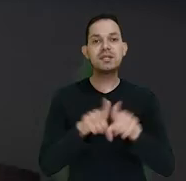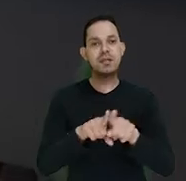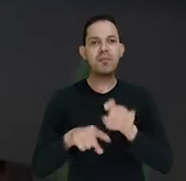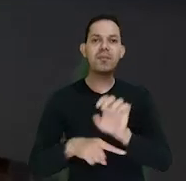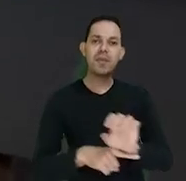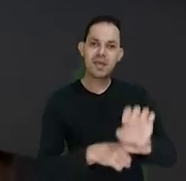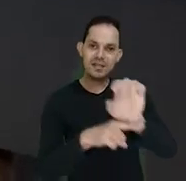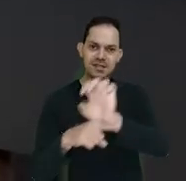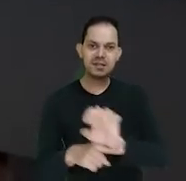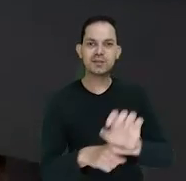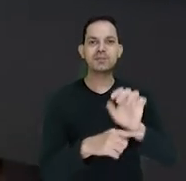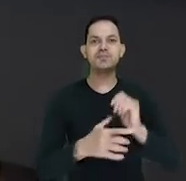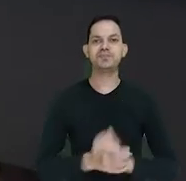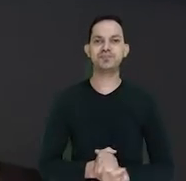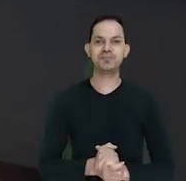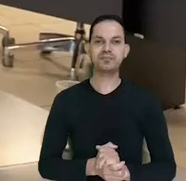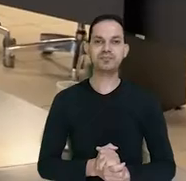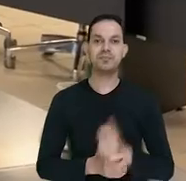estados.